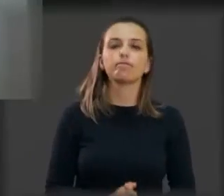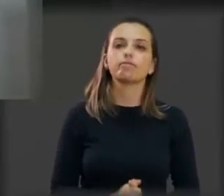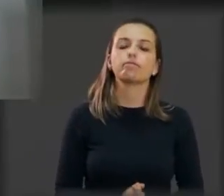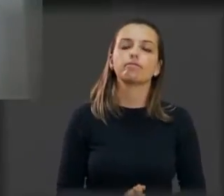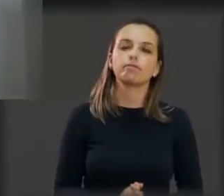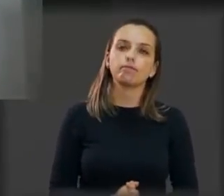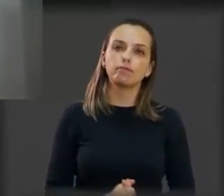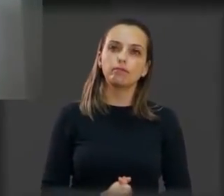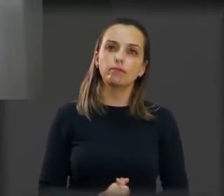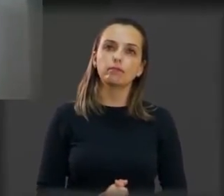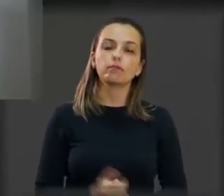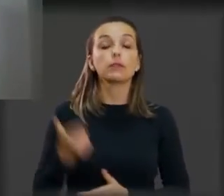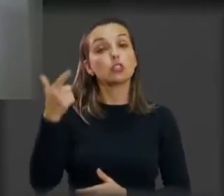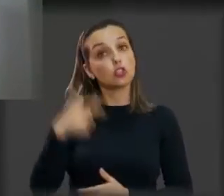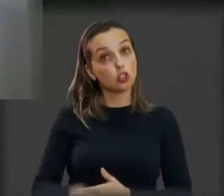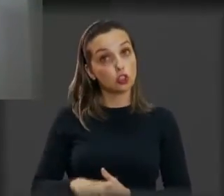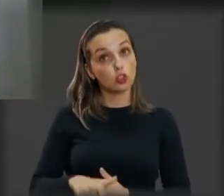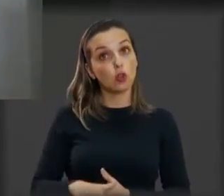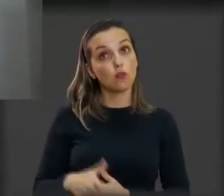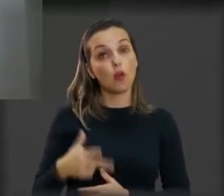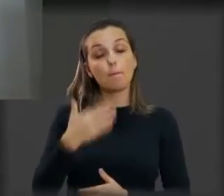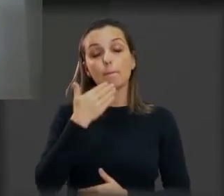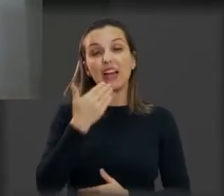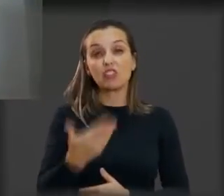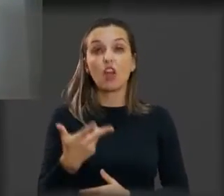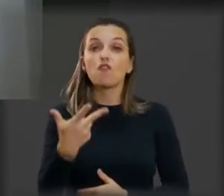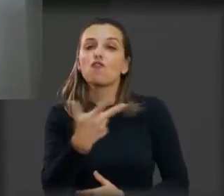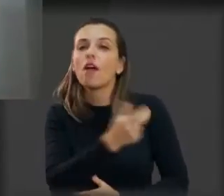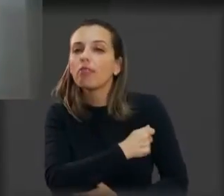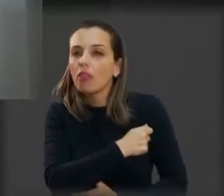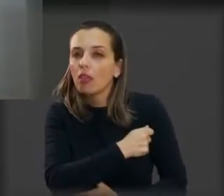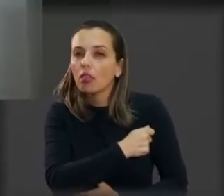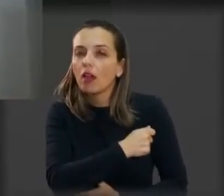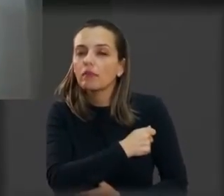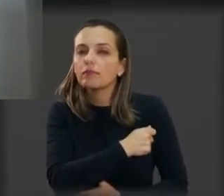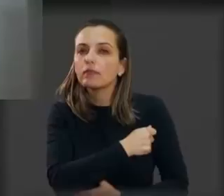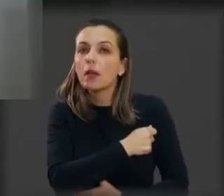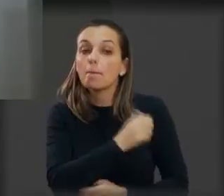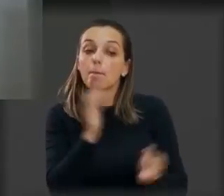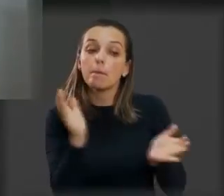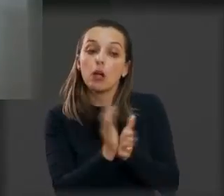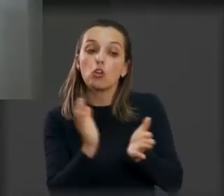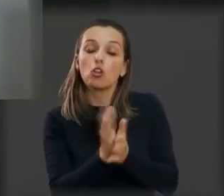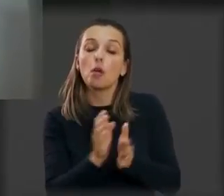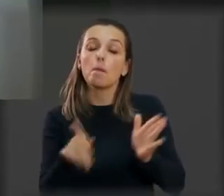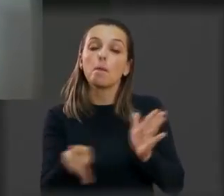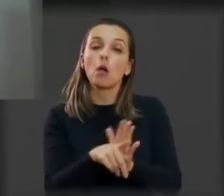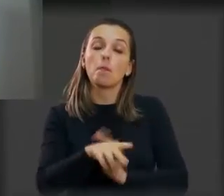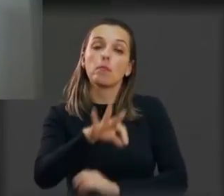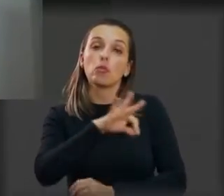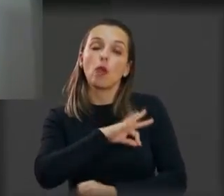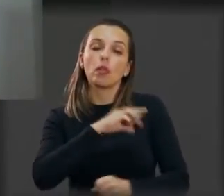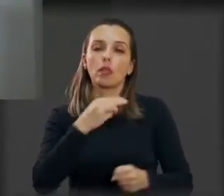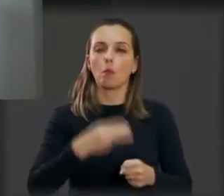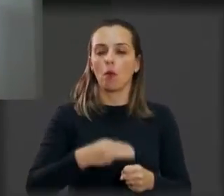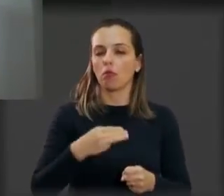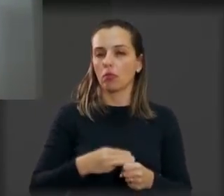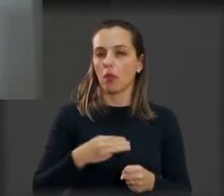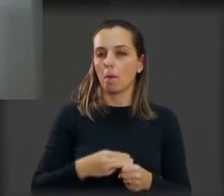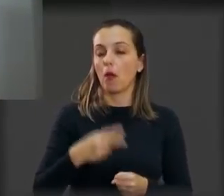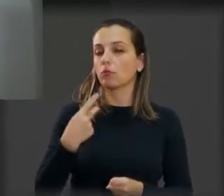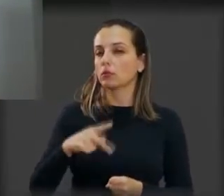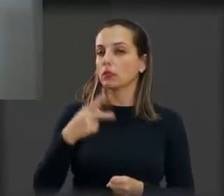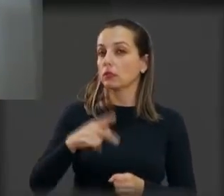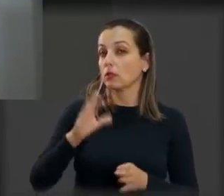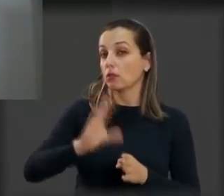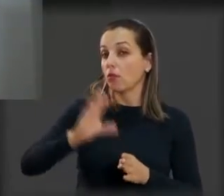momento e enfatizo mais uma vez o pedido de vacinas para os oficiais da GCM como um todo. Essa classe, ela